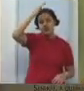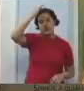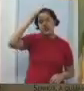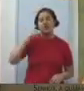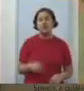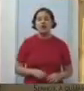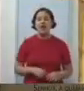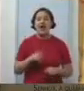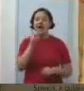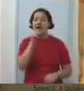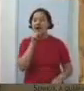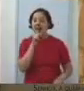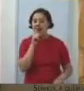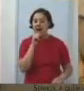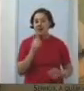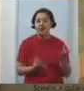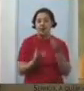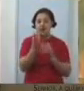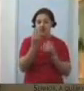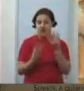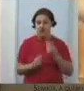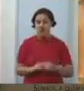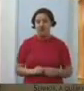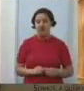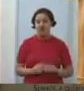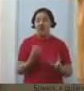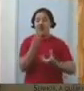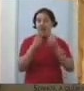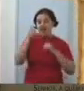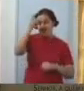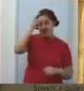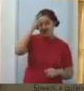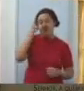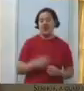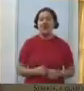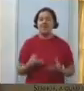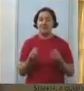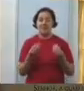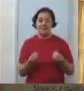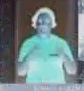fogo, que é para ferver o encardido até não poder mais.